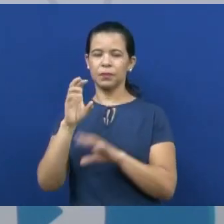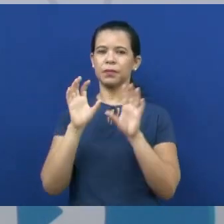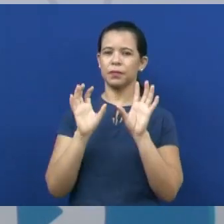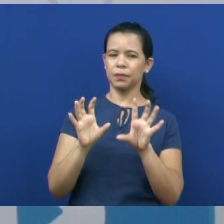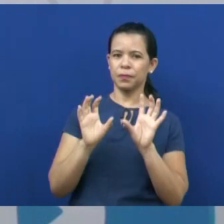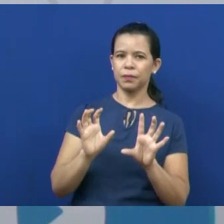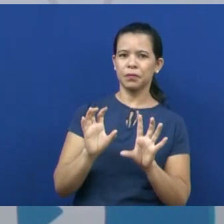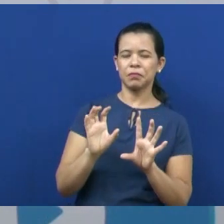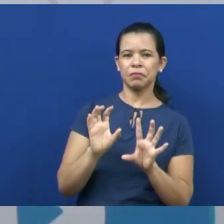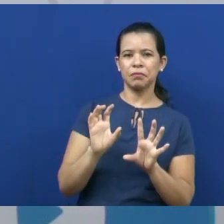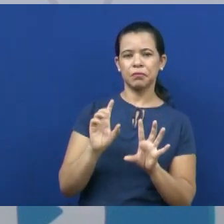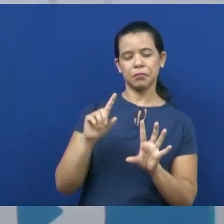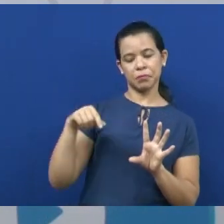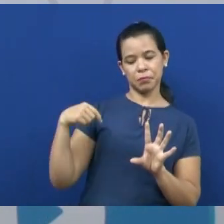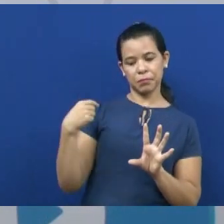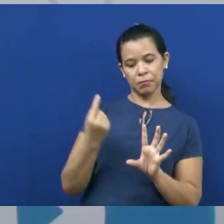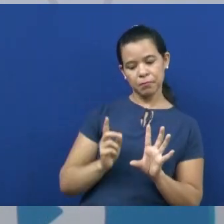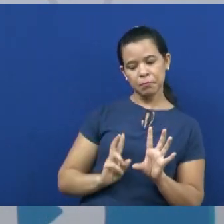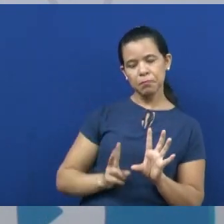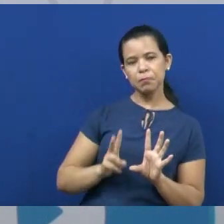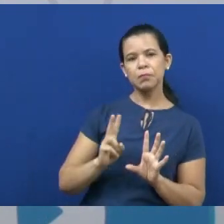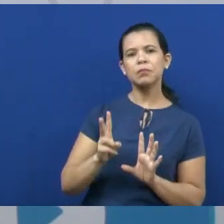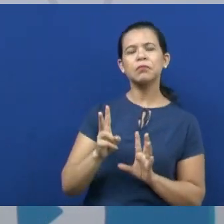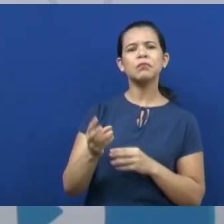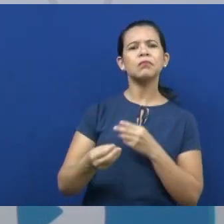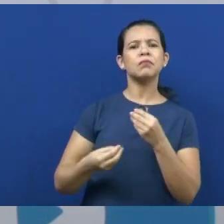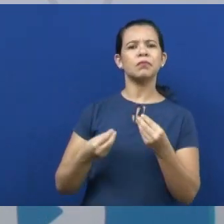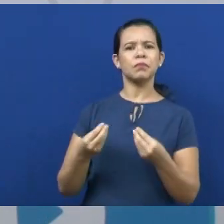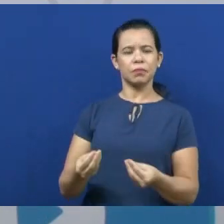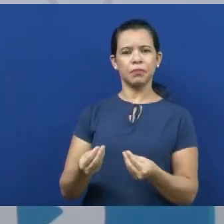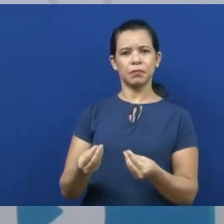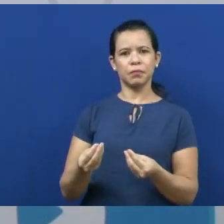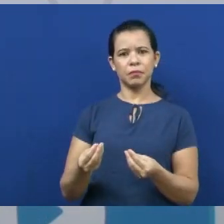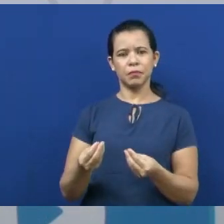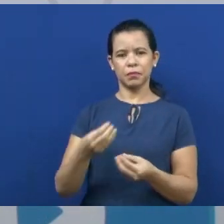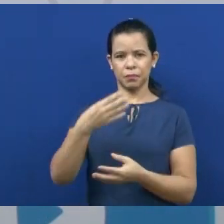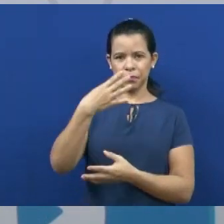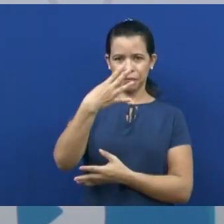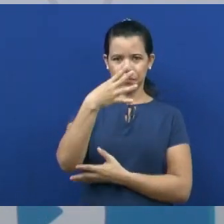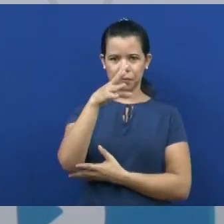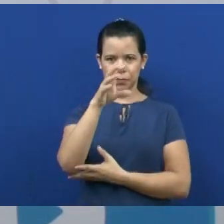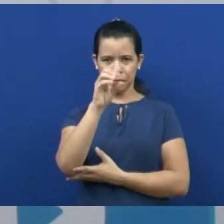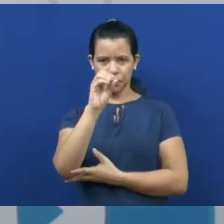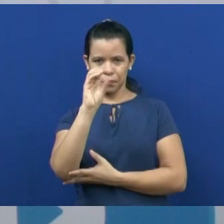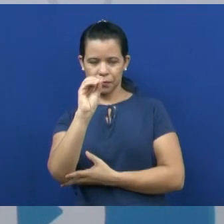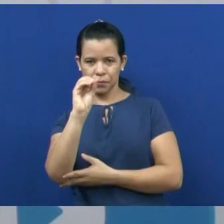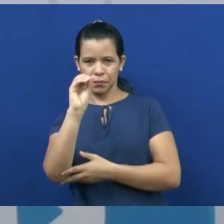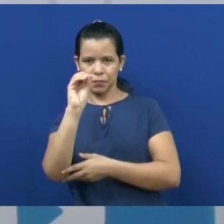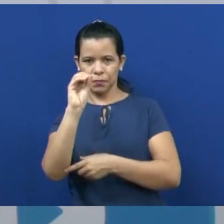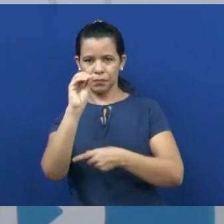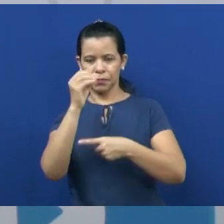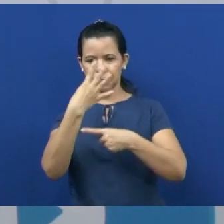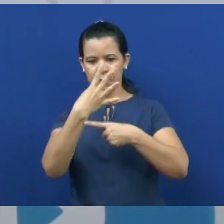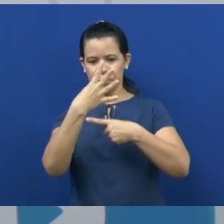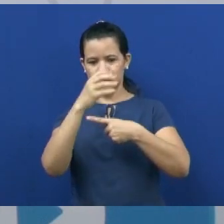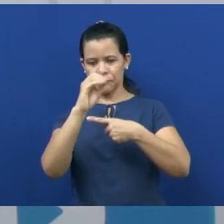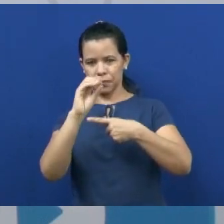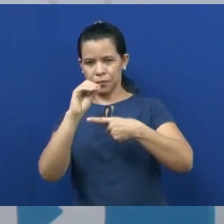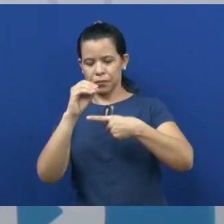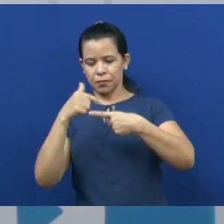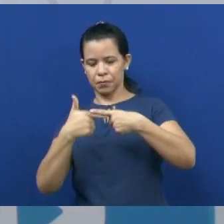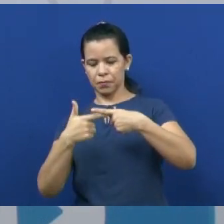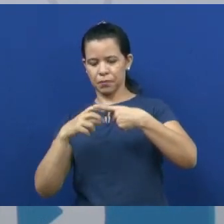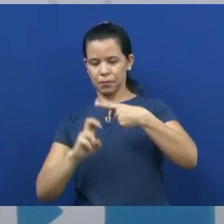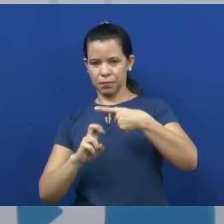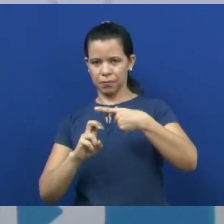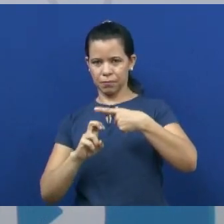próximo passo da resolução dessa equação é dividir o 400 por 25. E aí nós temos um